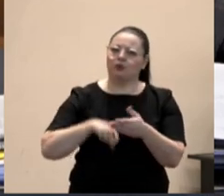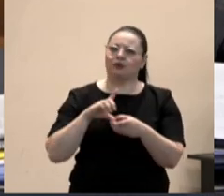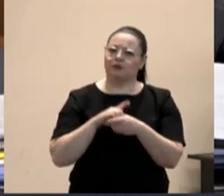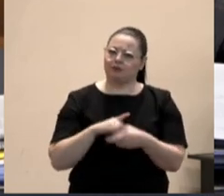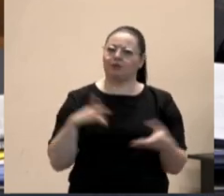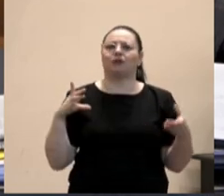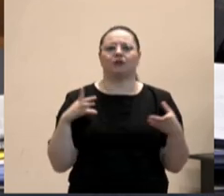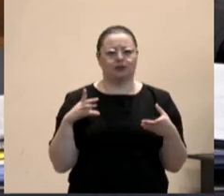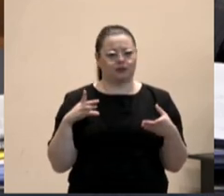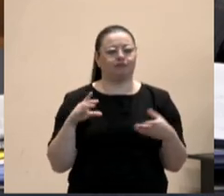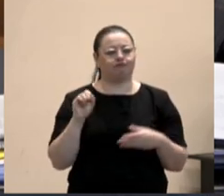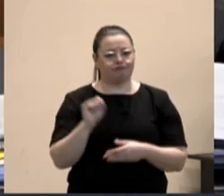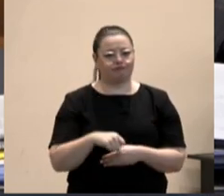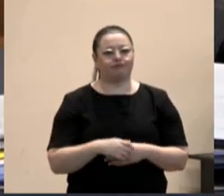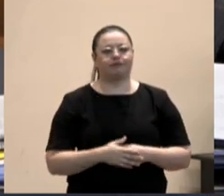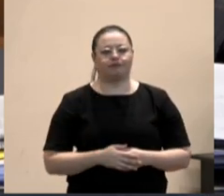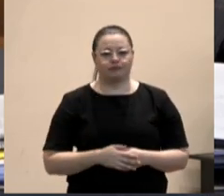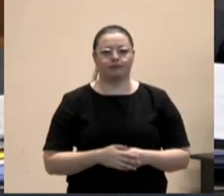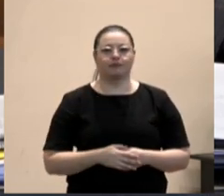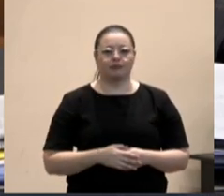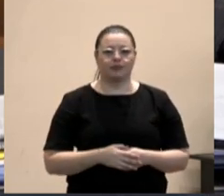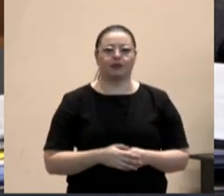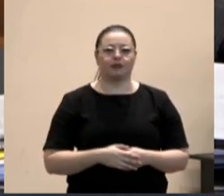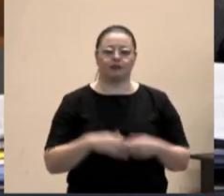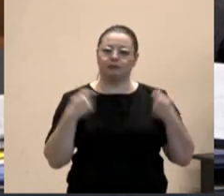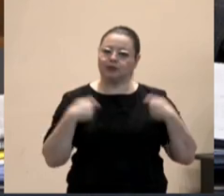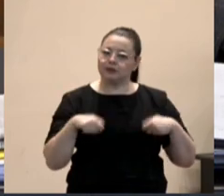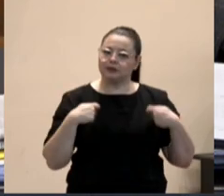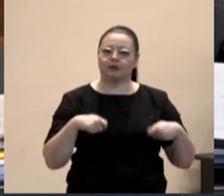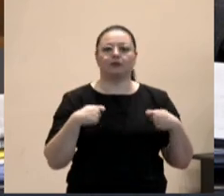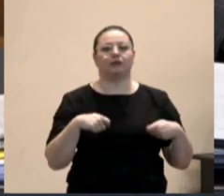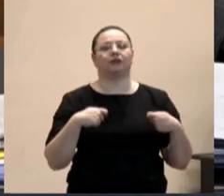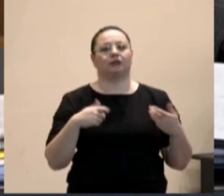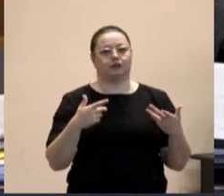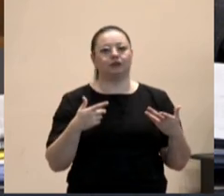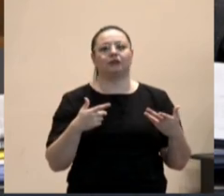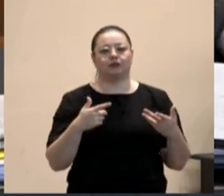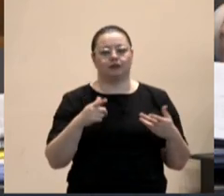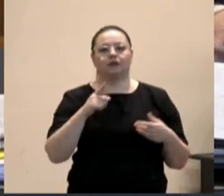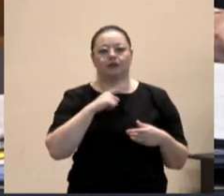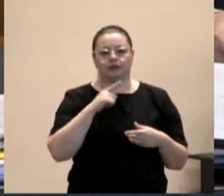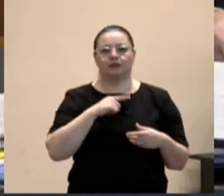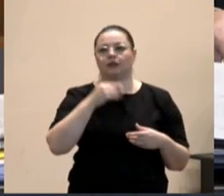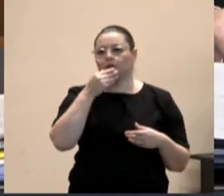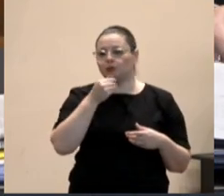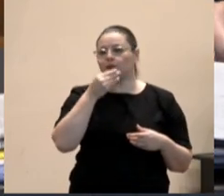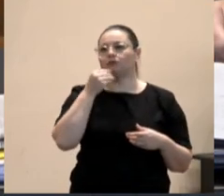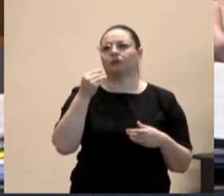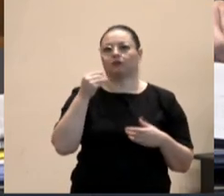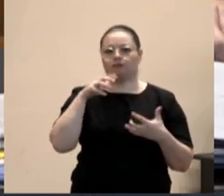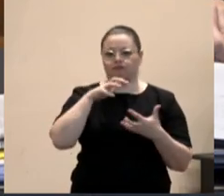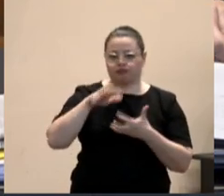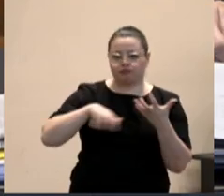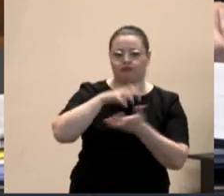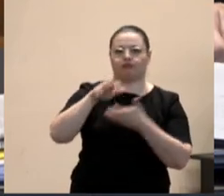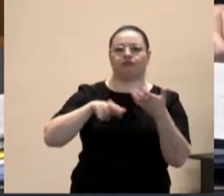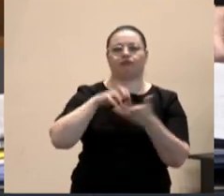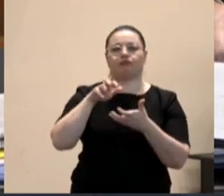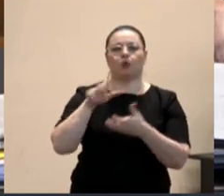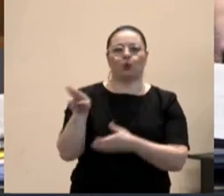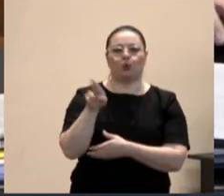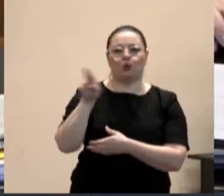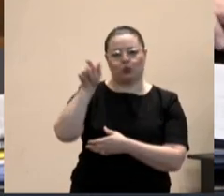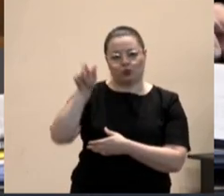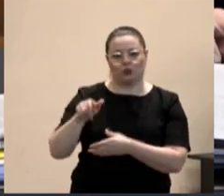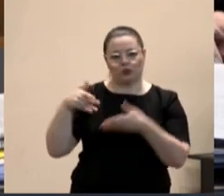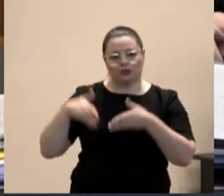furtar aqui de lembrar do Lenin, né? Revolucionário russo, que disse o seguinte, né?